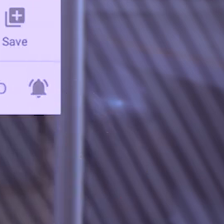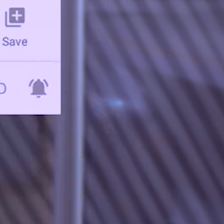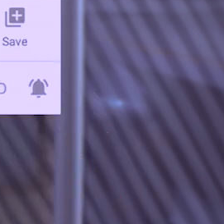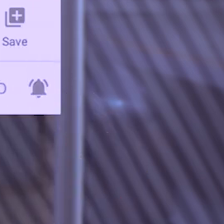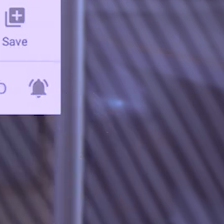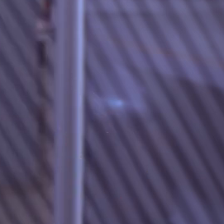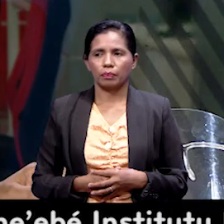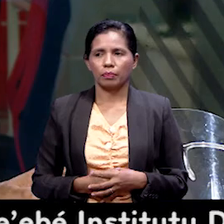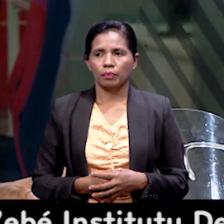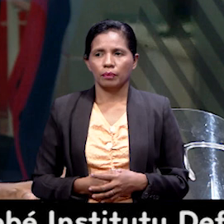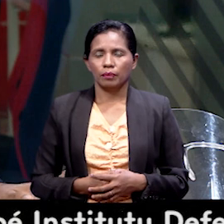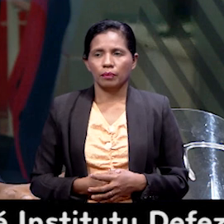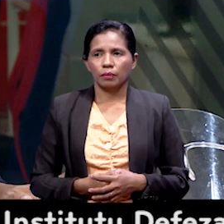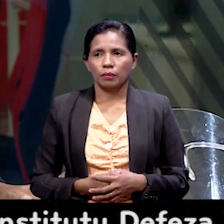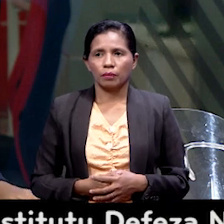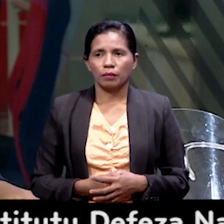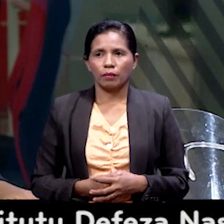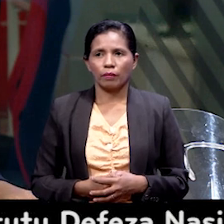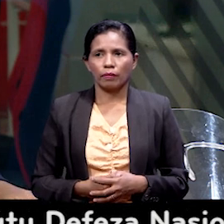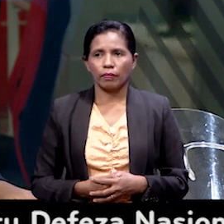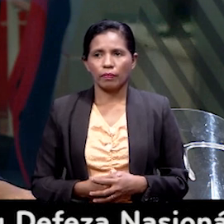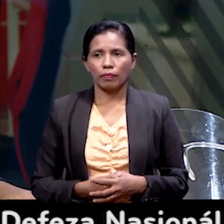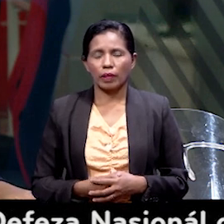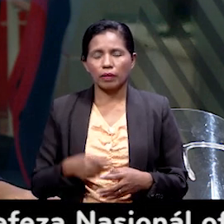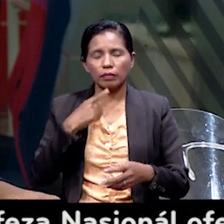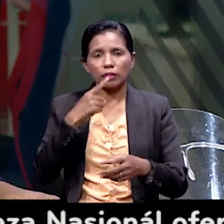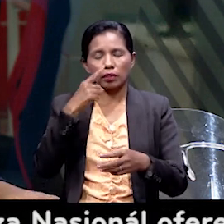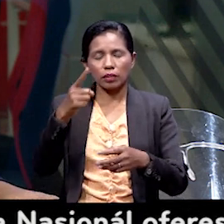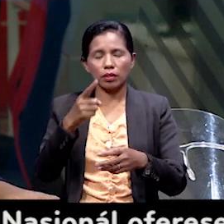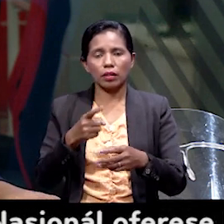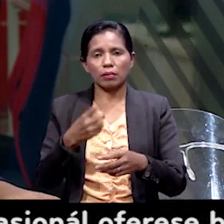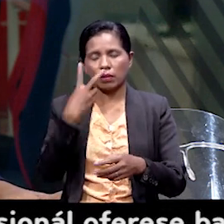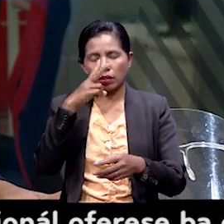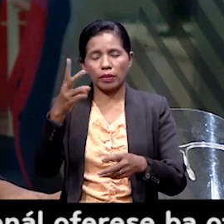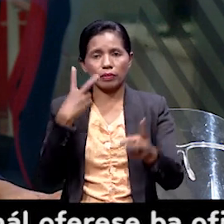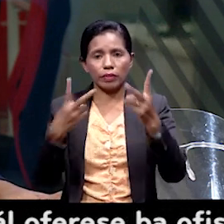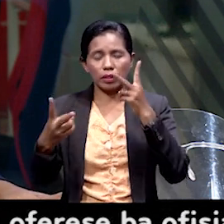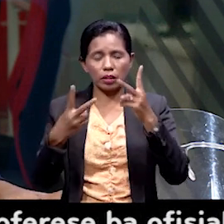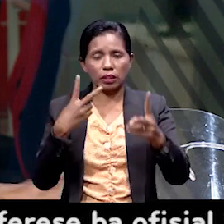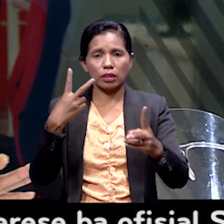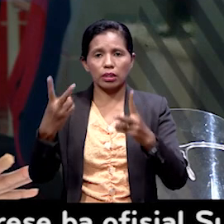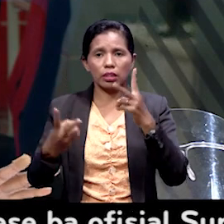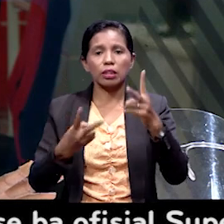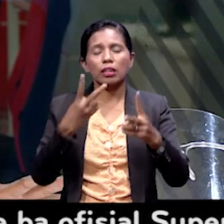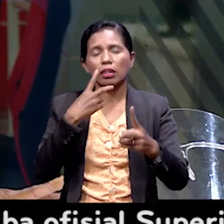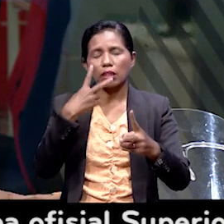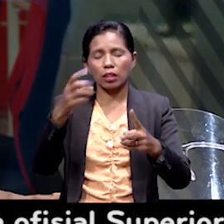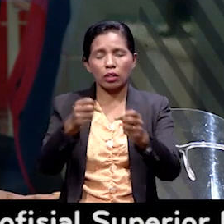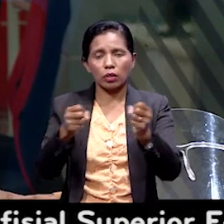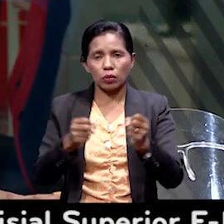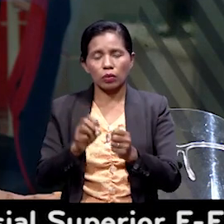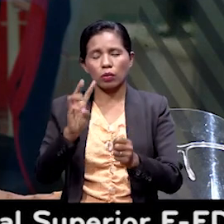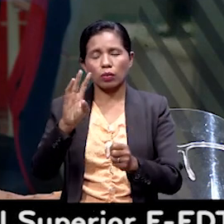more information. Núnsiu apostóliku Vaticano Timor-Leste visita suku Waimori, onde há reconstrução igreja